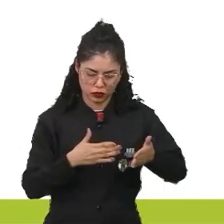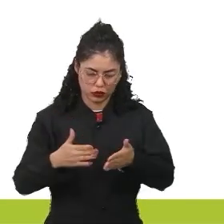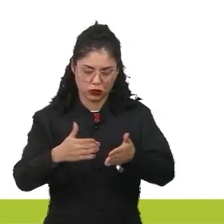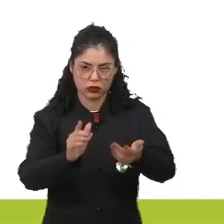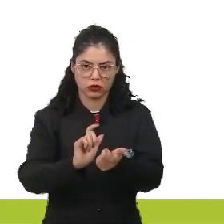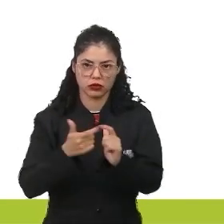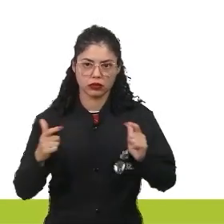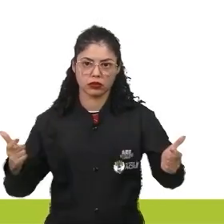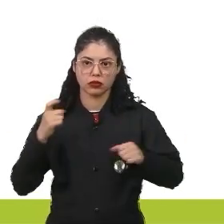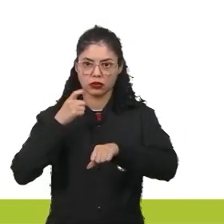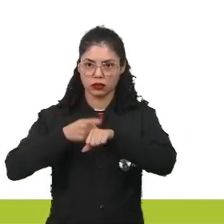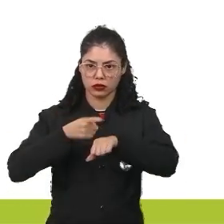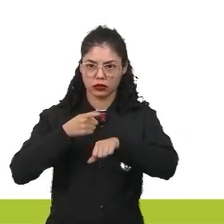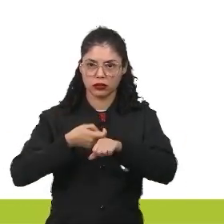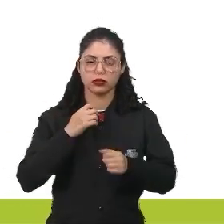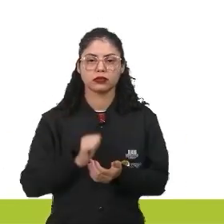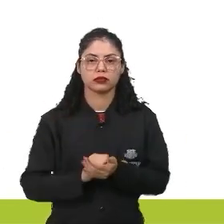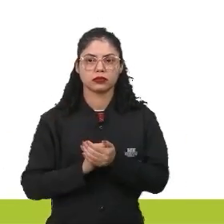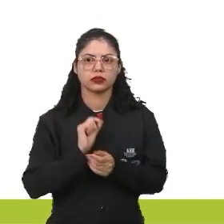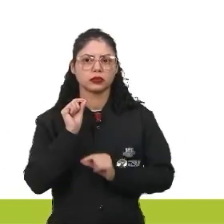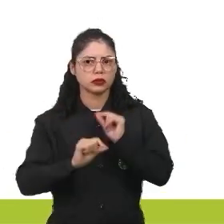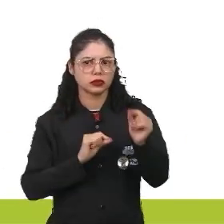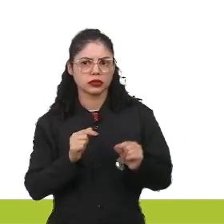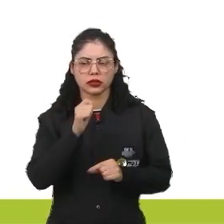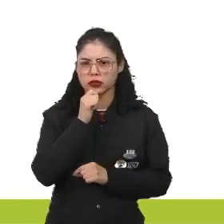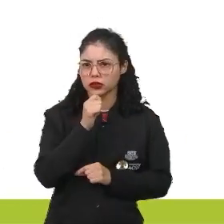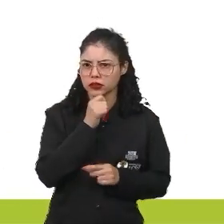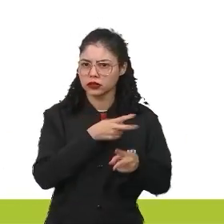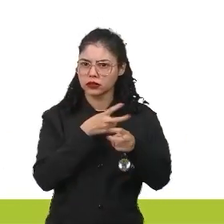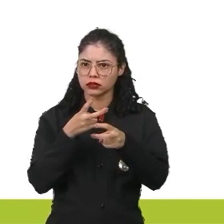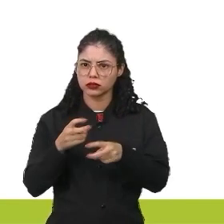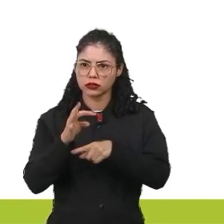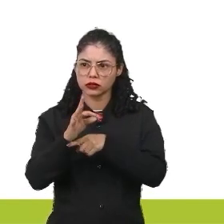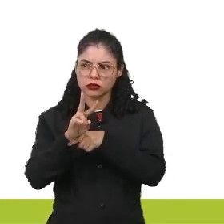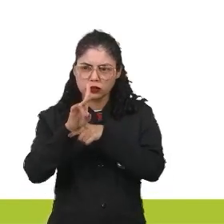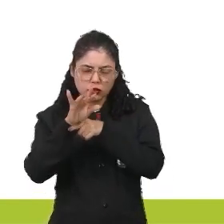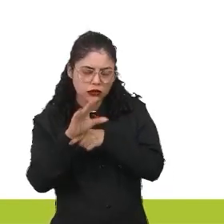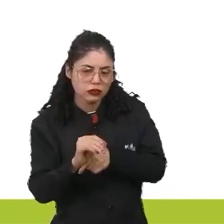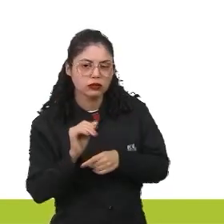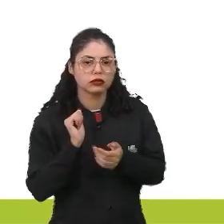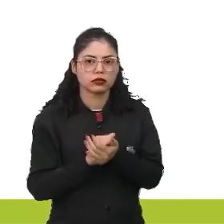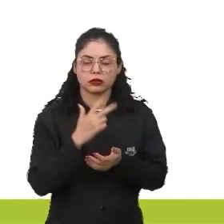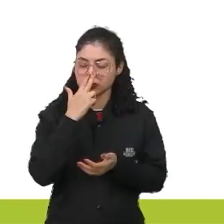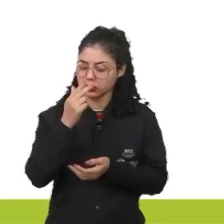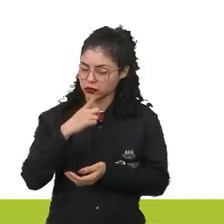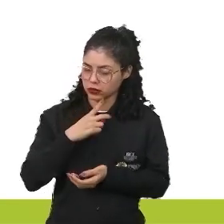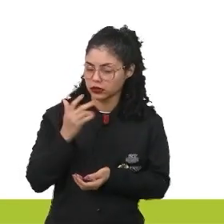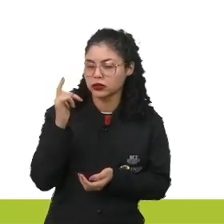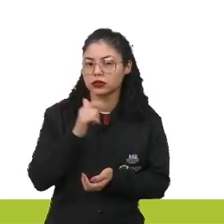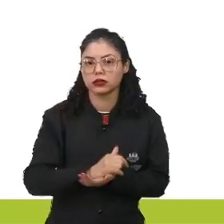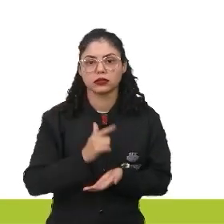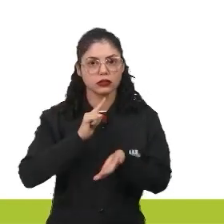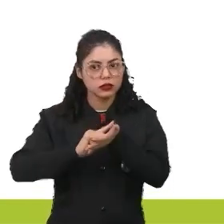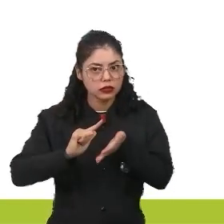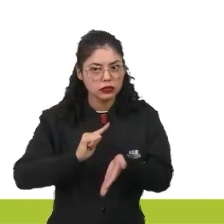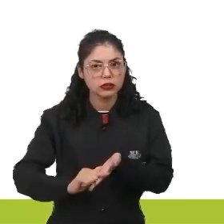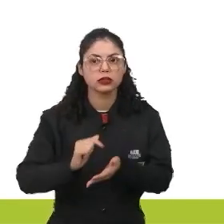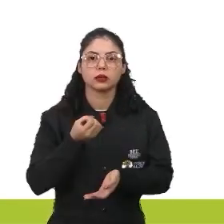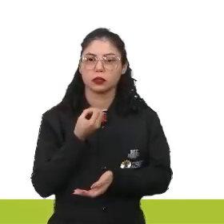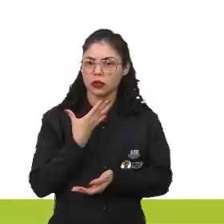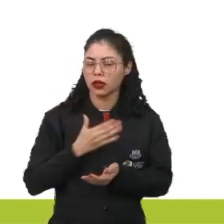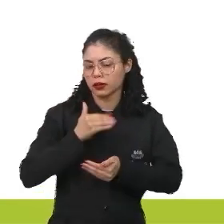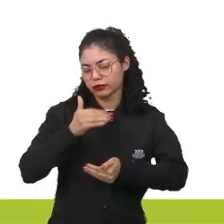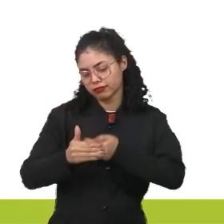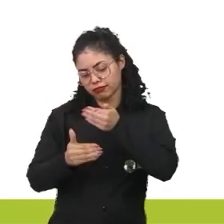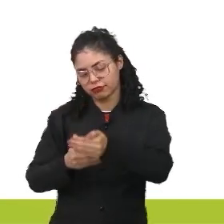alto índice de sólidos suspensos, o que a deixa com aspecto turvo. Para se obter uma água límpida e potável, ela deve passar